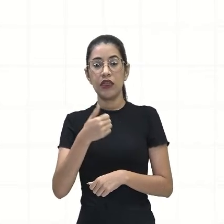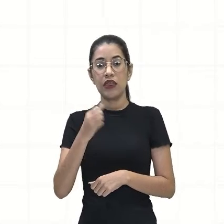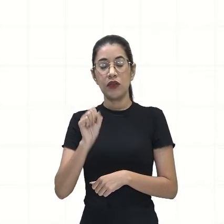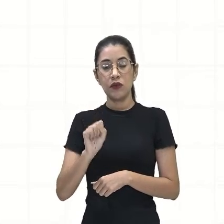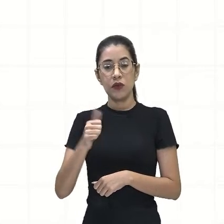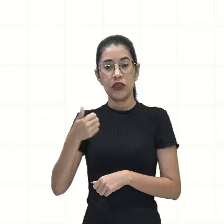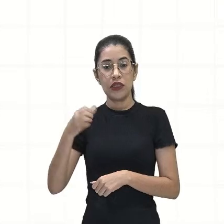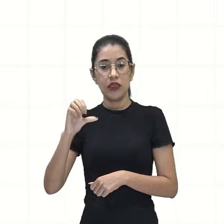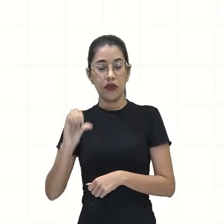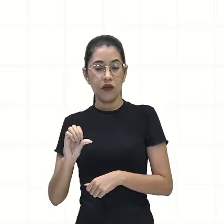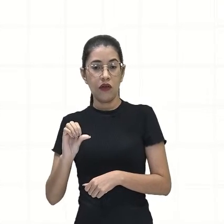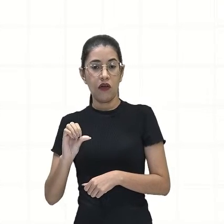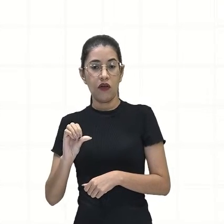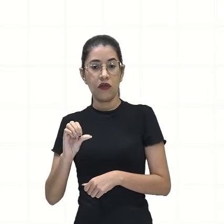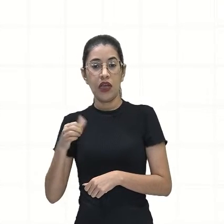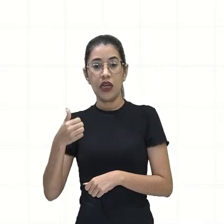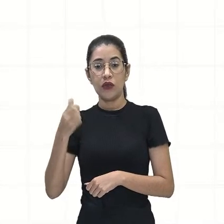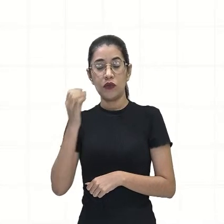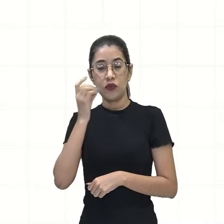é